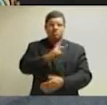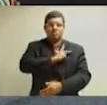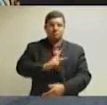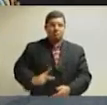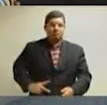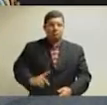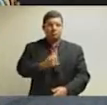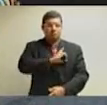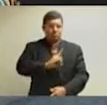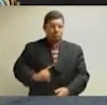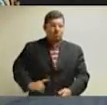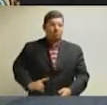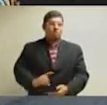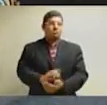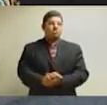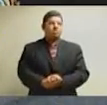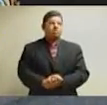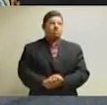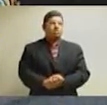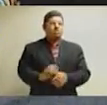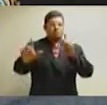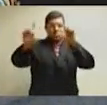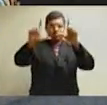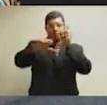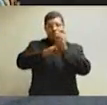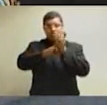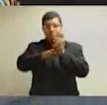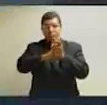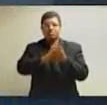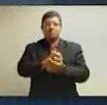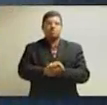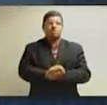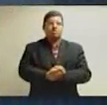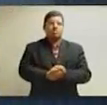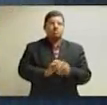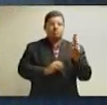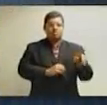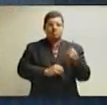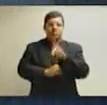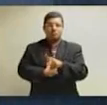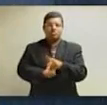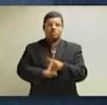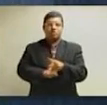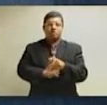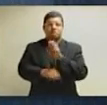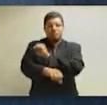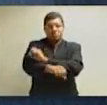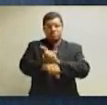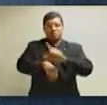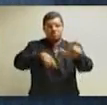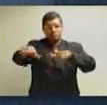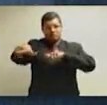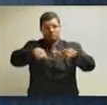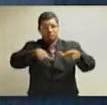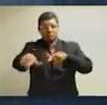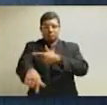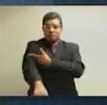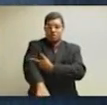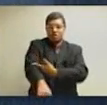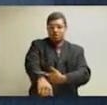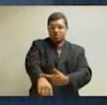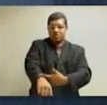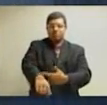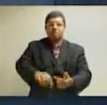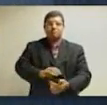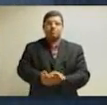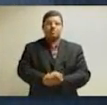Presidente, senhores deputados, senhoras deputadas, telespectadores da TV Assembleia, professores e professoras, trabalhadores da